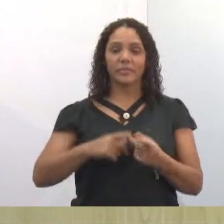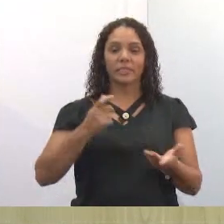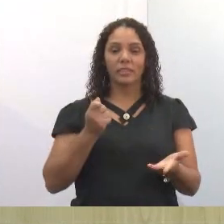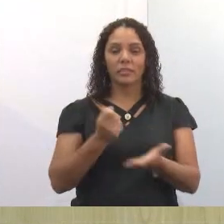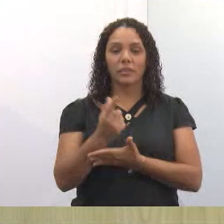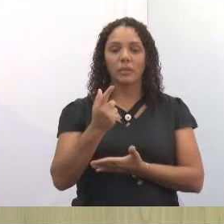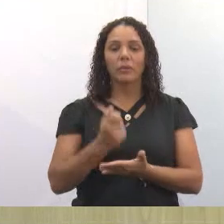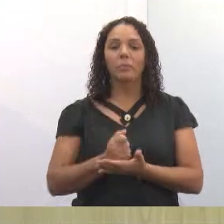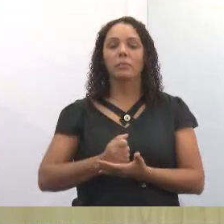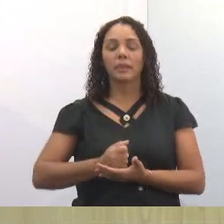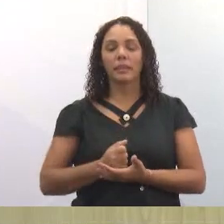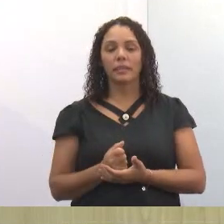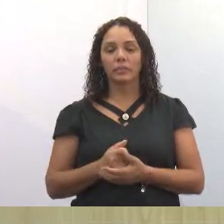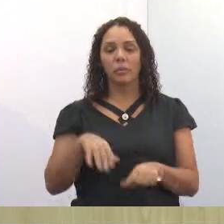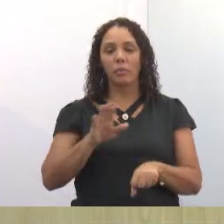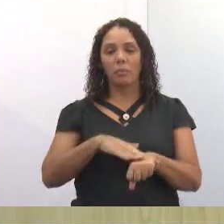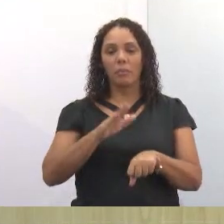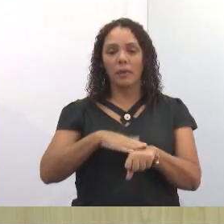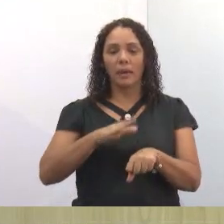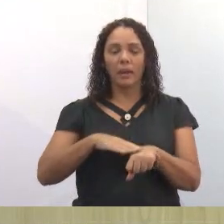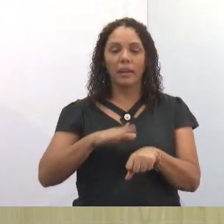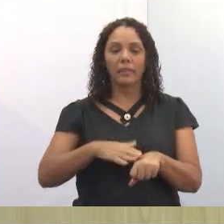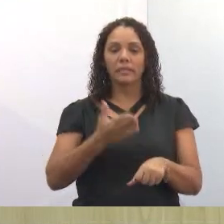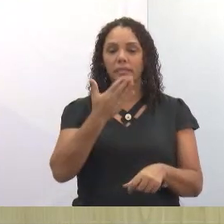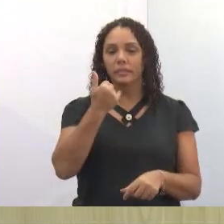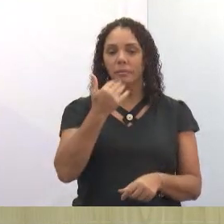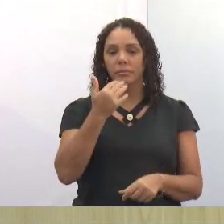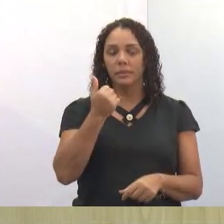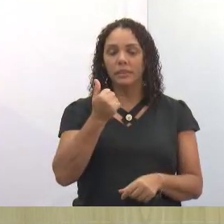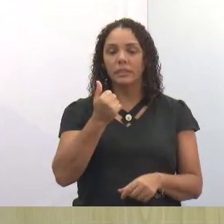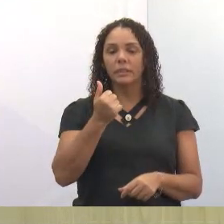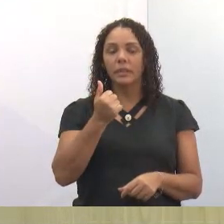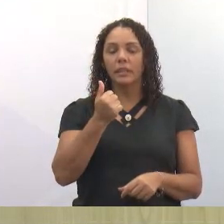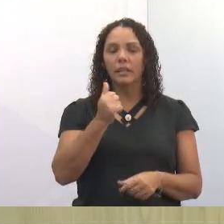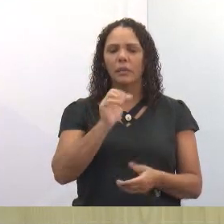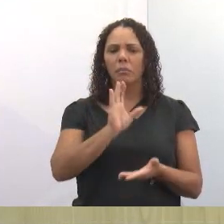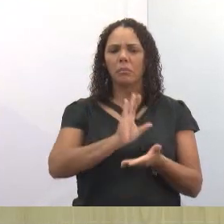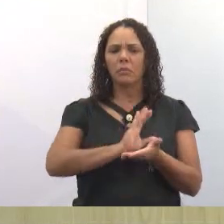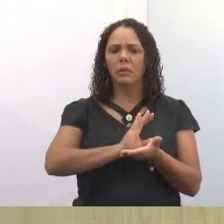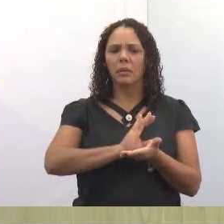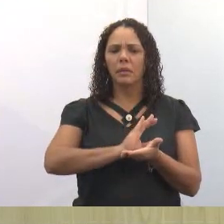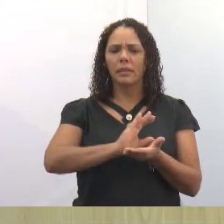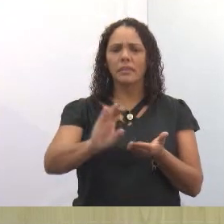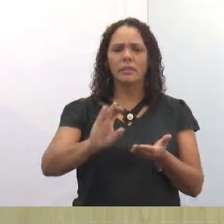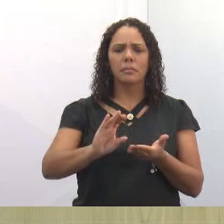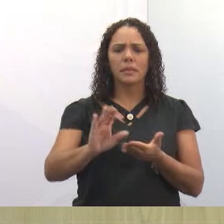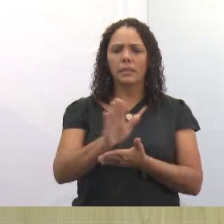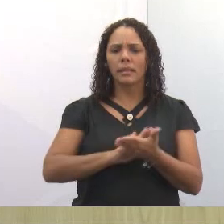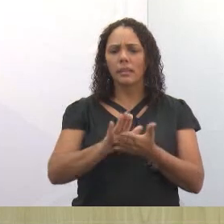uma grande quantidade de ração e as emendas não foram repassadas às ONGs.